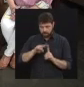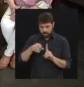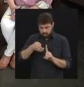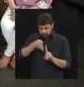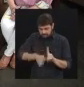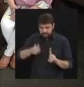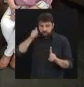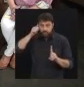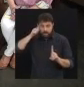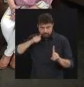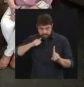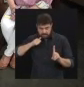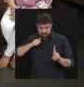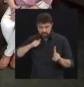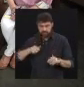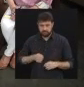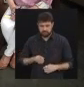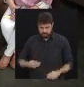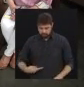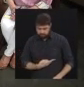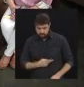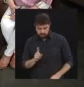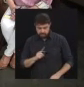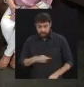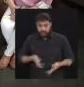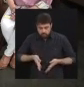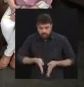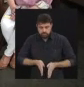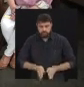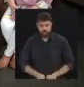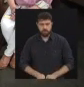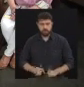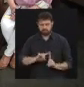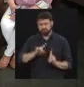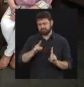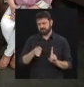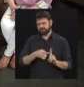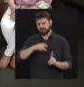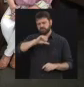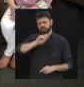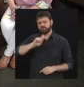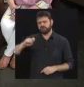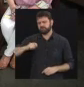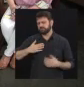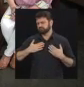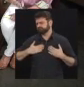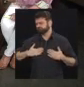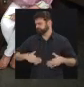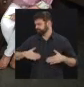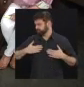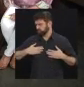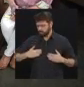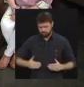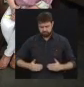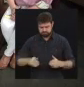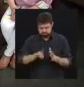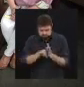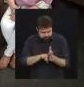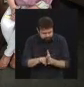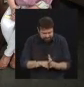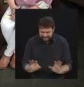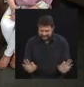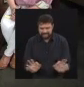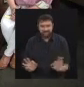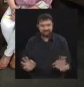Logo que a Amanda nasceu, né, Foi parto normal? Foi parto normal, uma gravidez assim, tranquila. Não apareceu nos exames Não também?